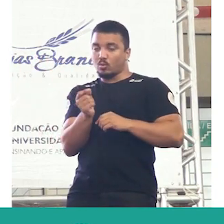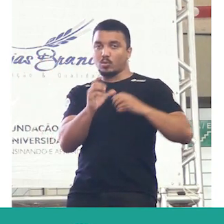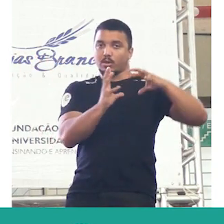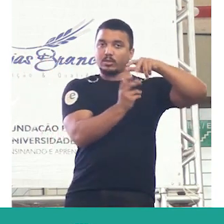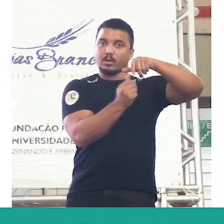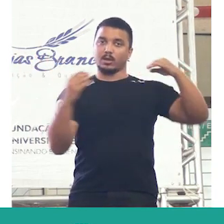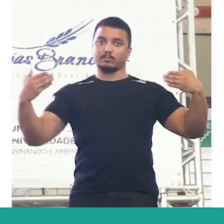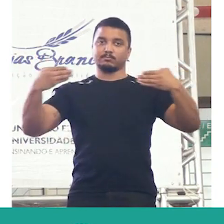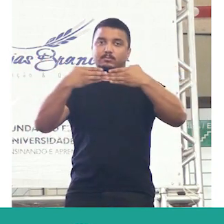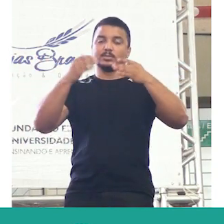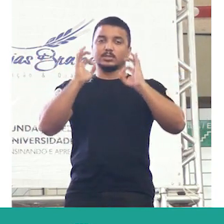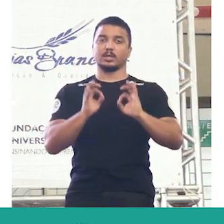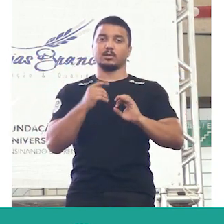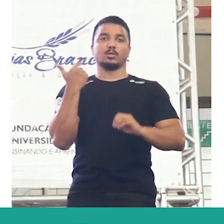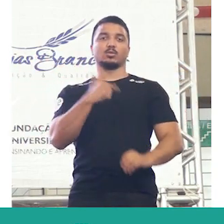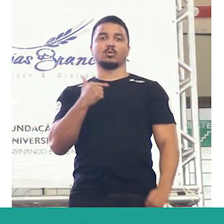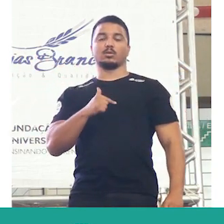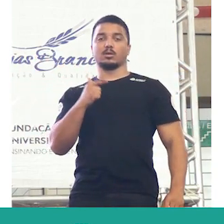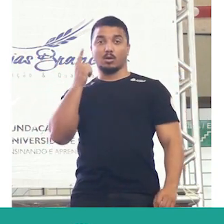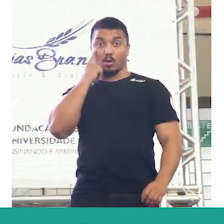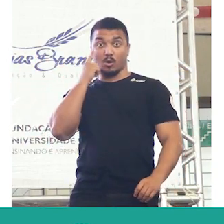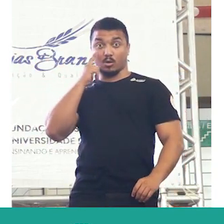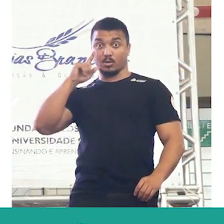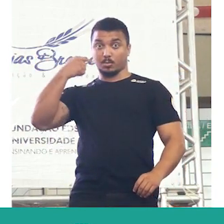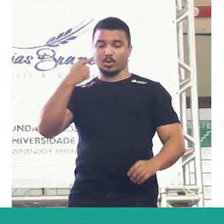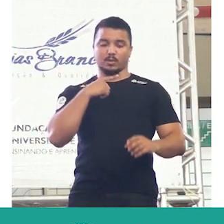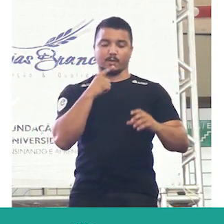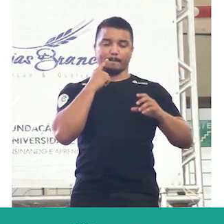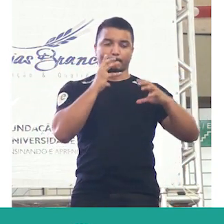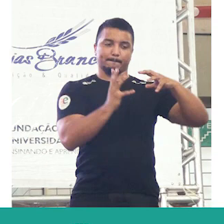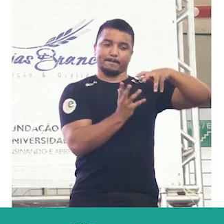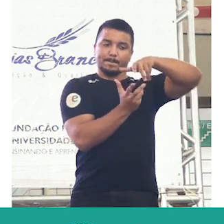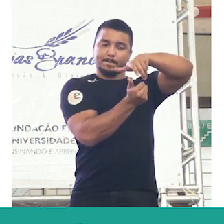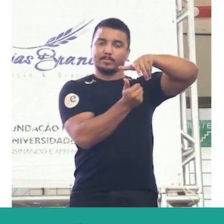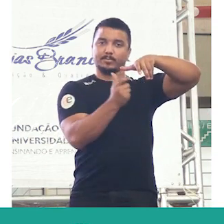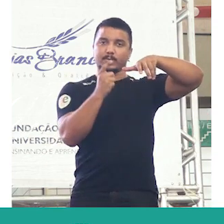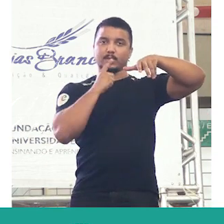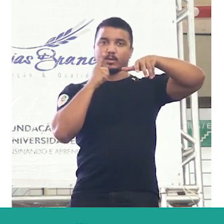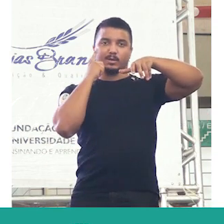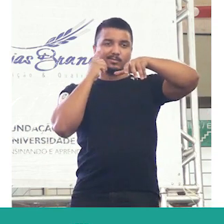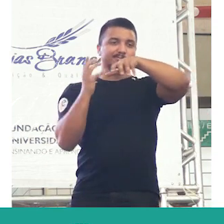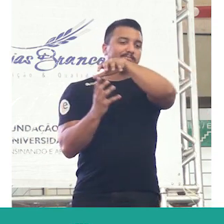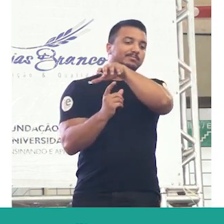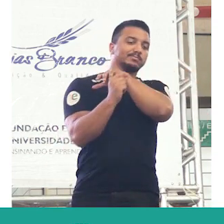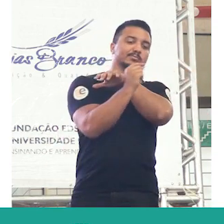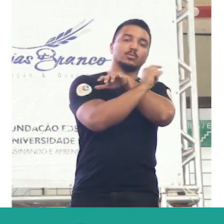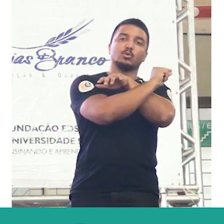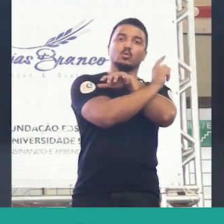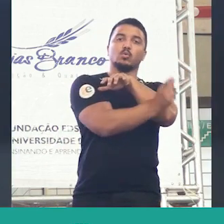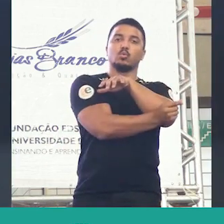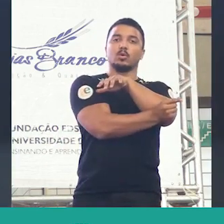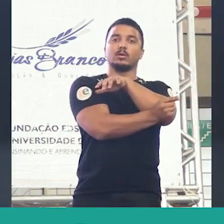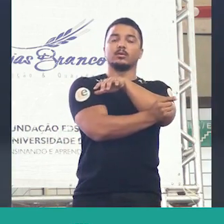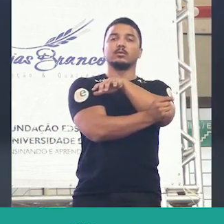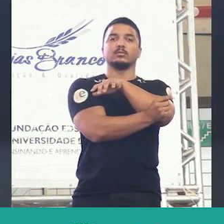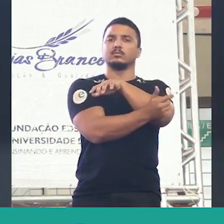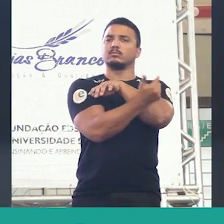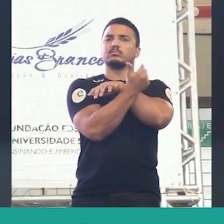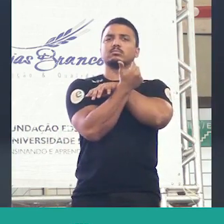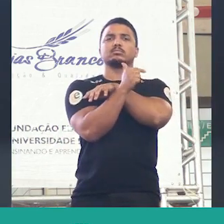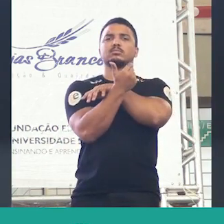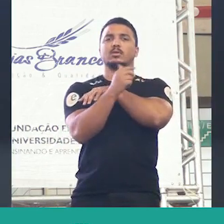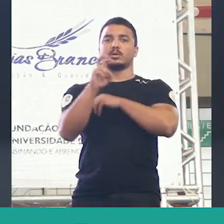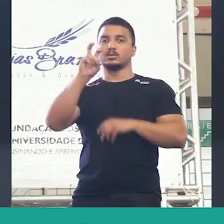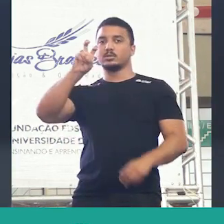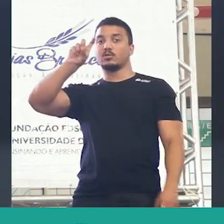alinhados. Olhe para a Lua que está do outro lado. A sombra da Terra chega na Lua? Não. Eu estou pegando o desenho que tem